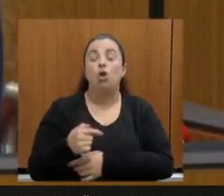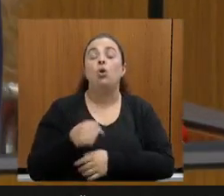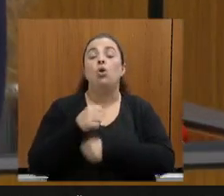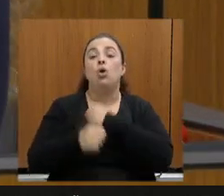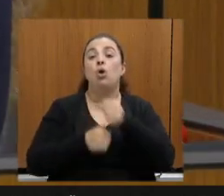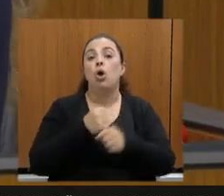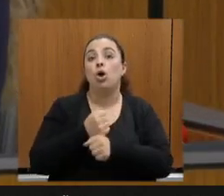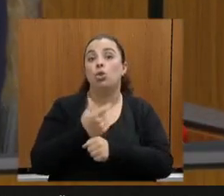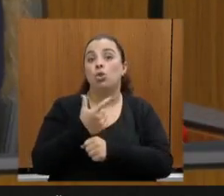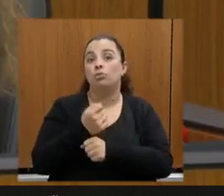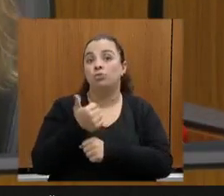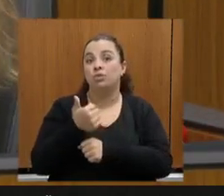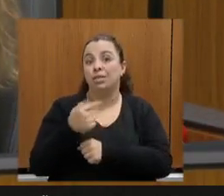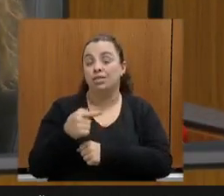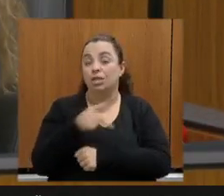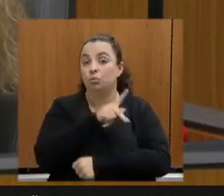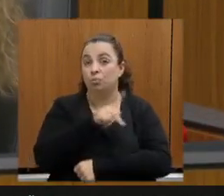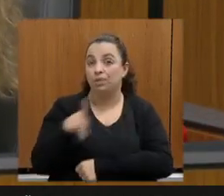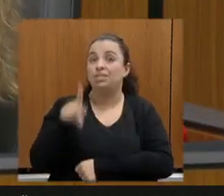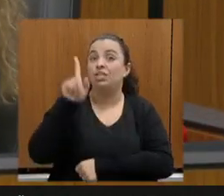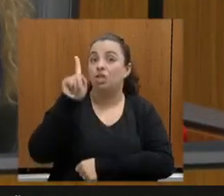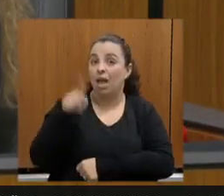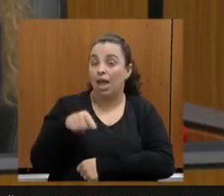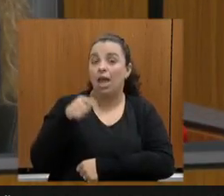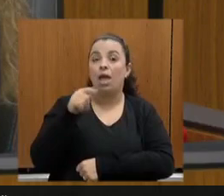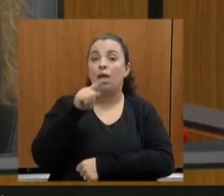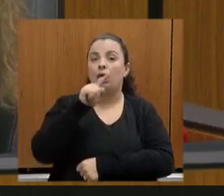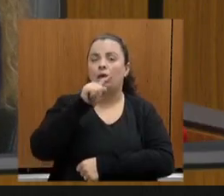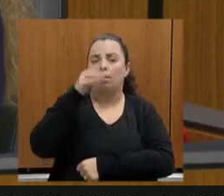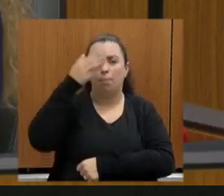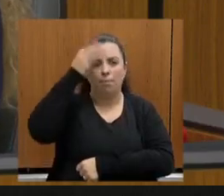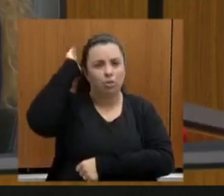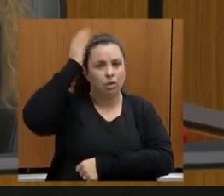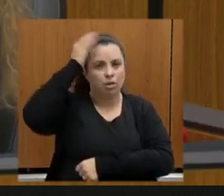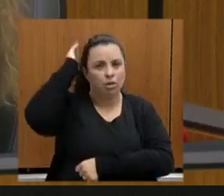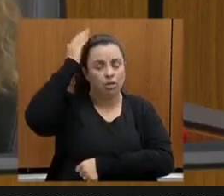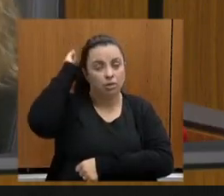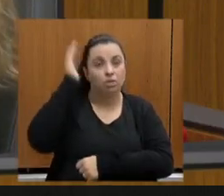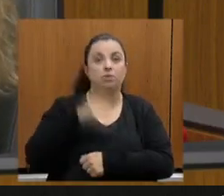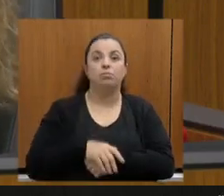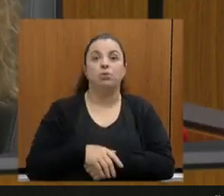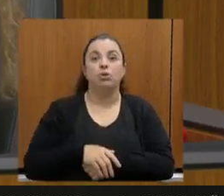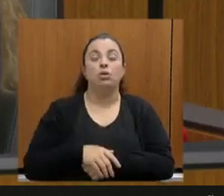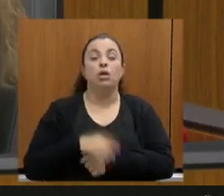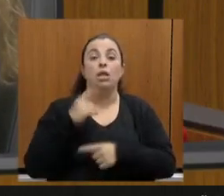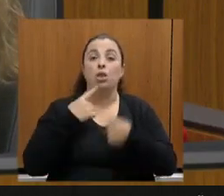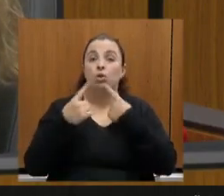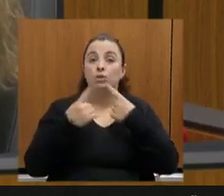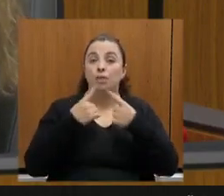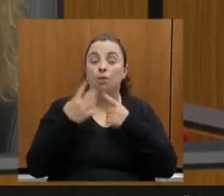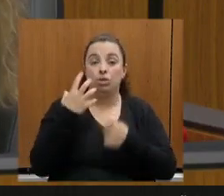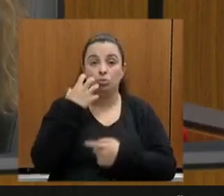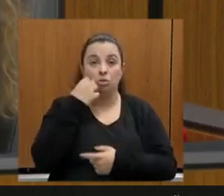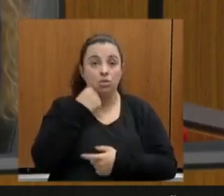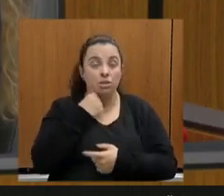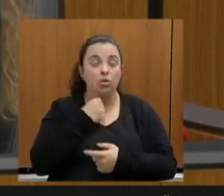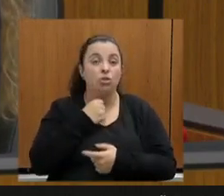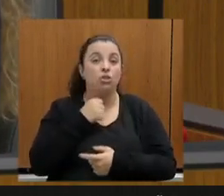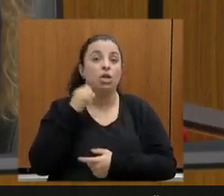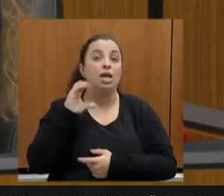Temer Vale lembrar também o debate da distribuição dos lucros para acionistas que foi trazido aqui